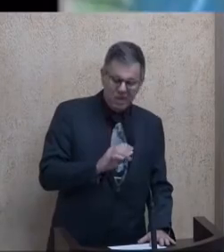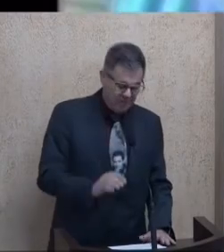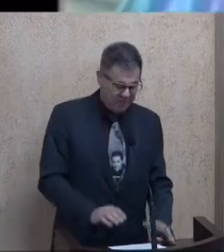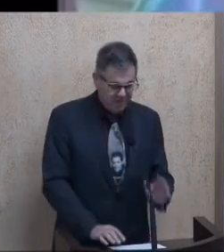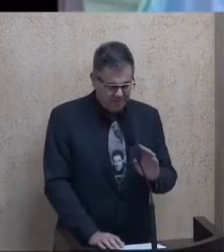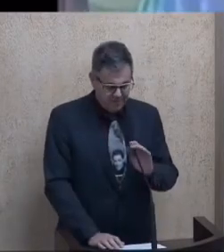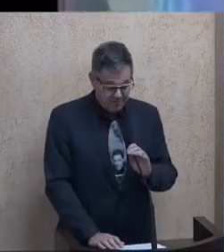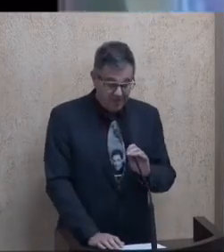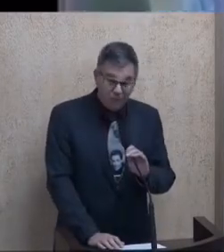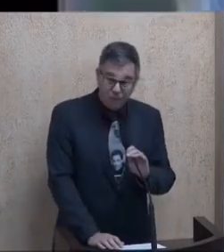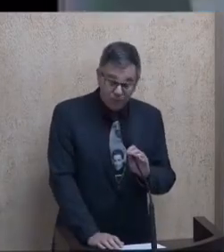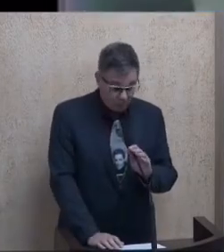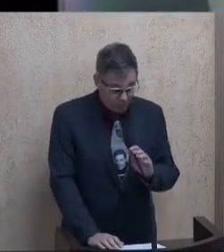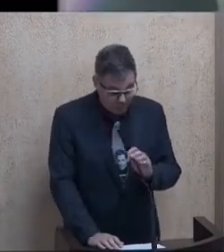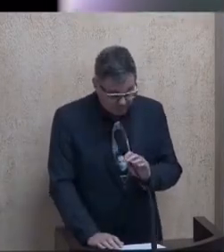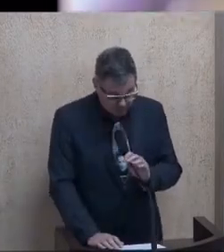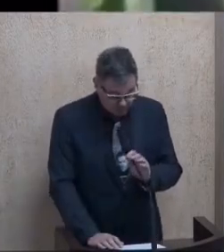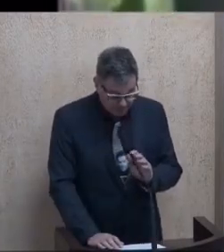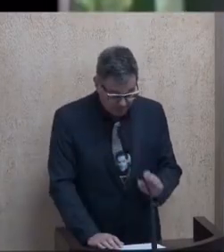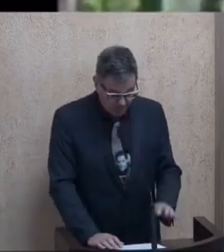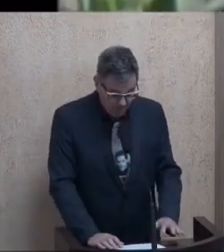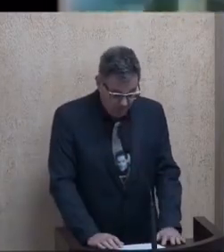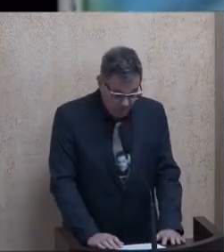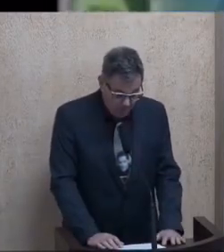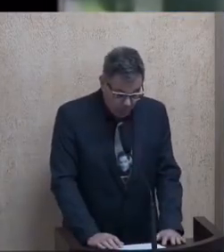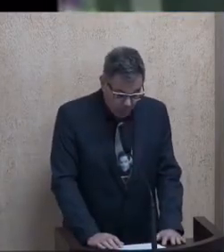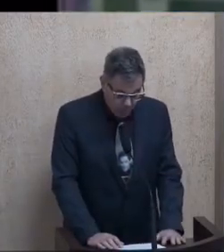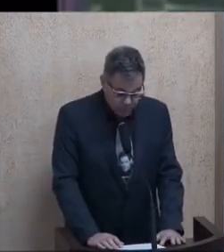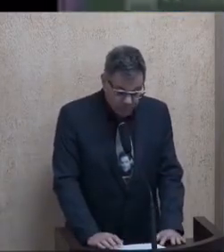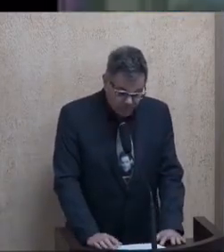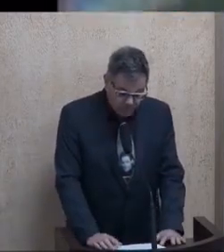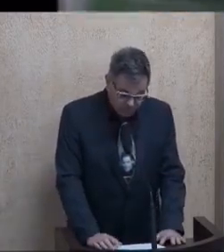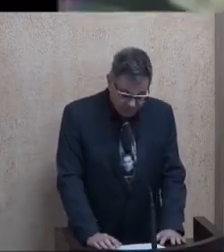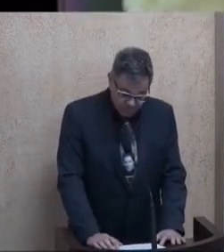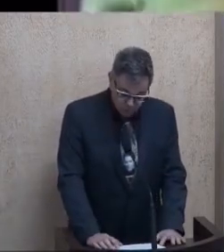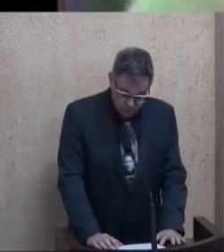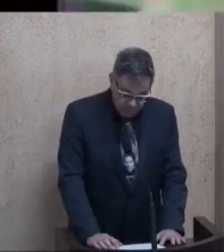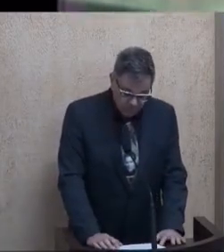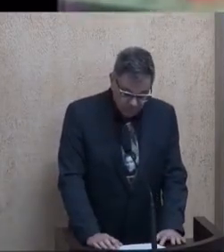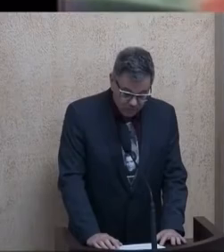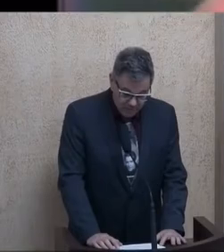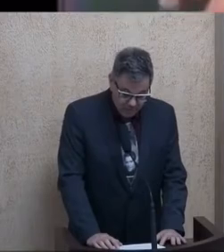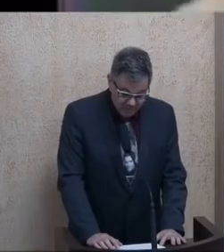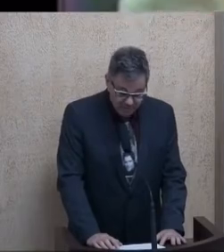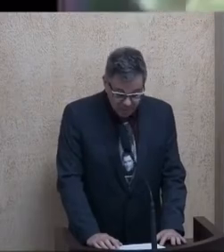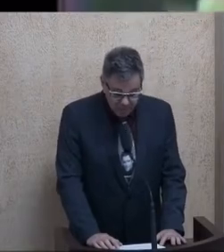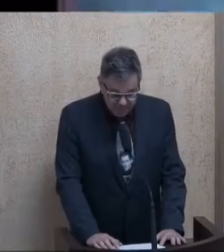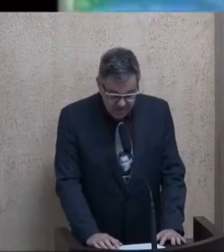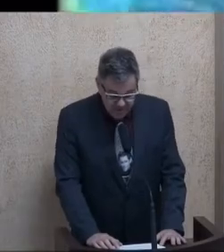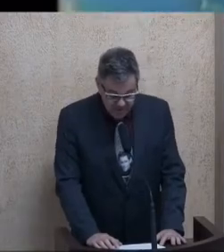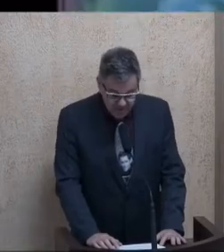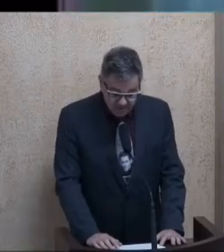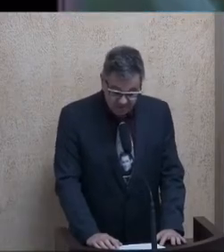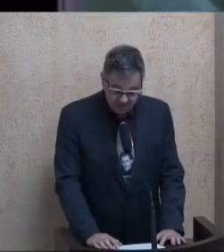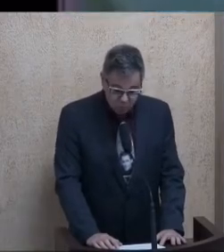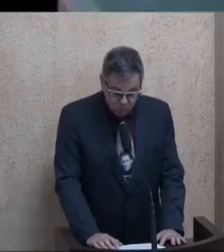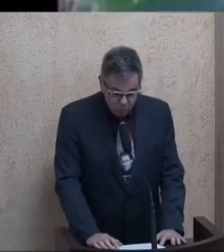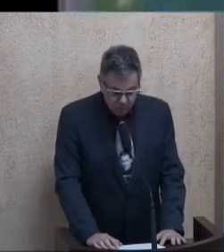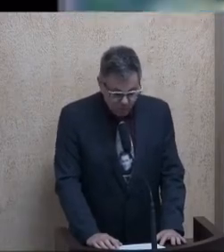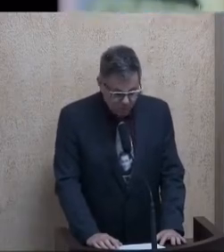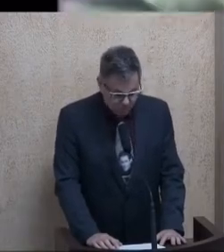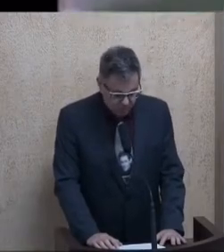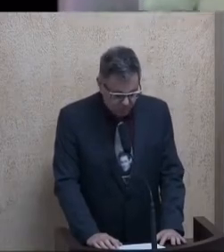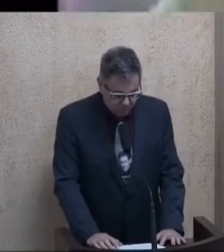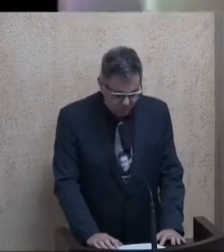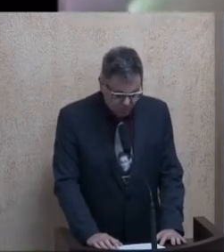um pouquinho aqui de quem foi o seu Emiliano. O objetivo desse projeto é valorizar e agradecer toda